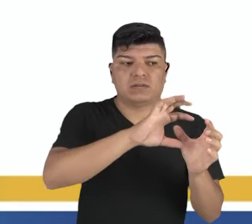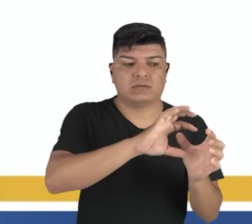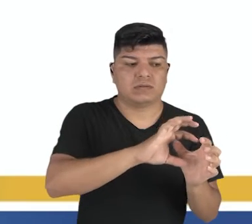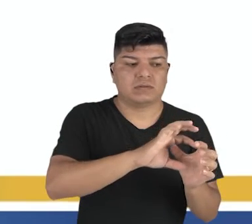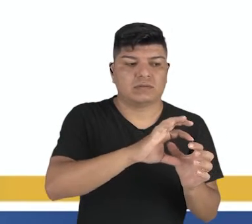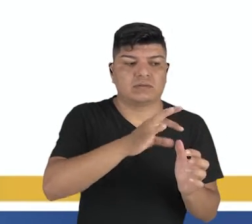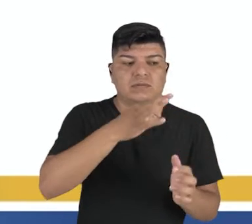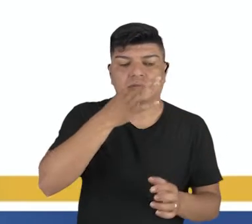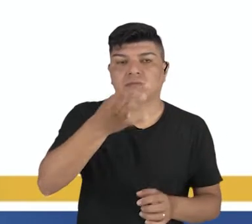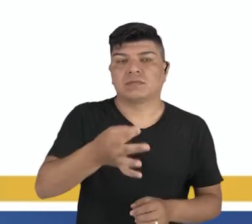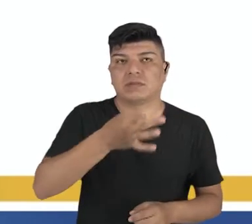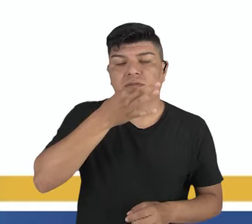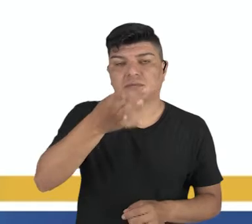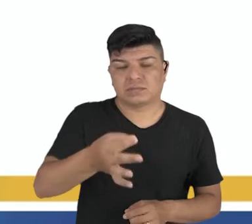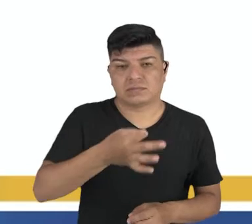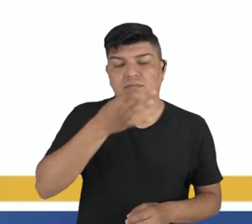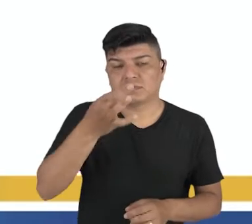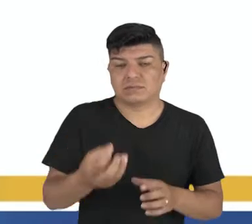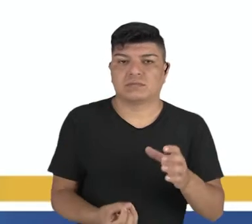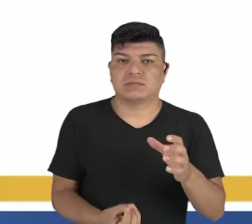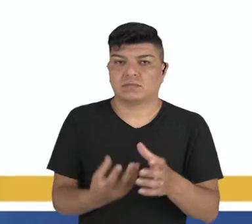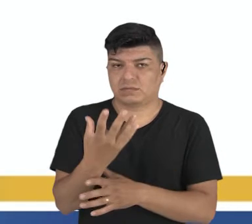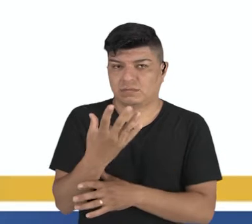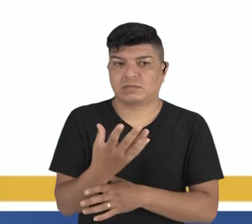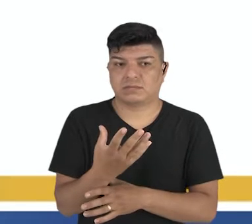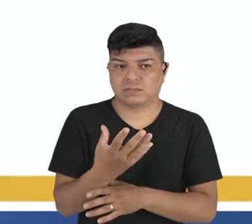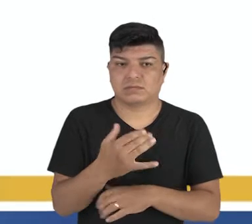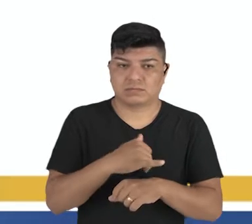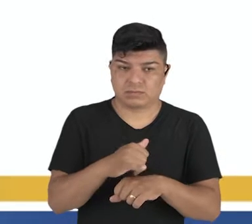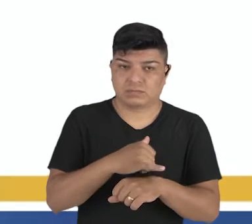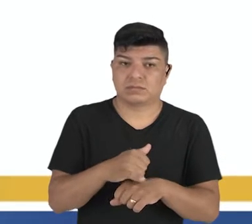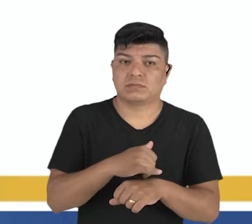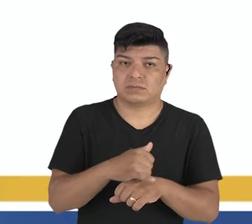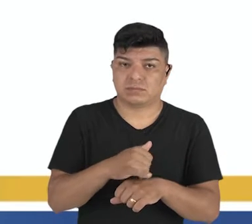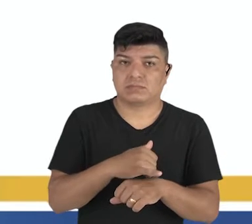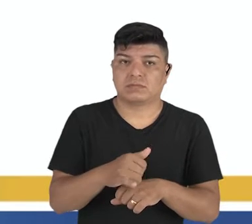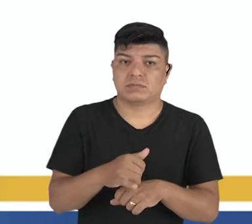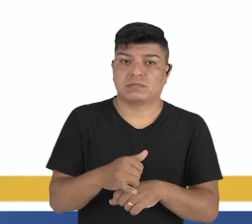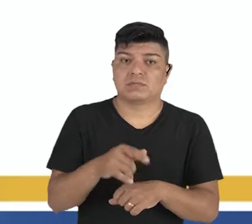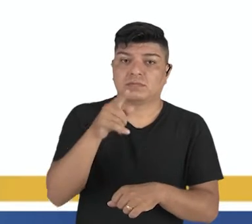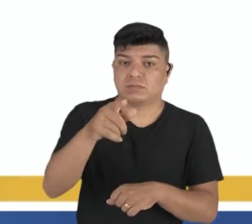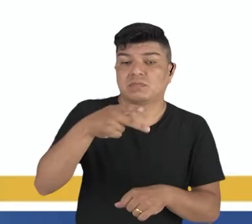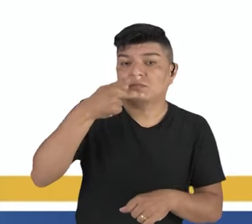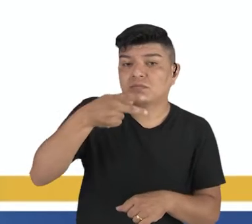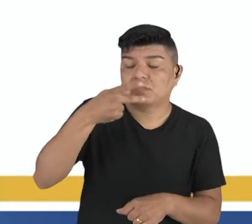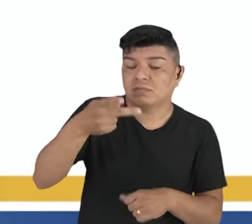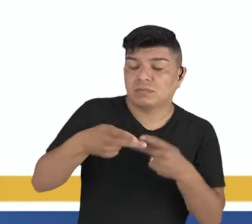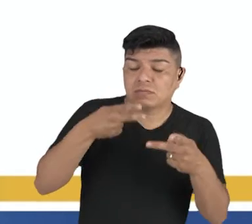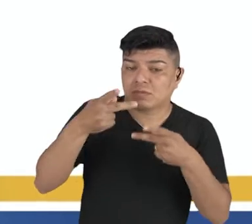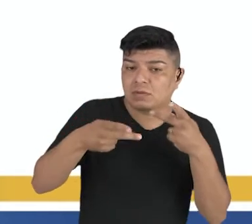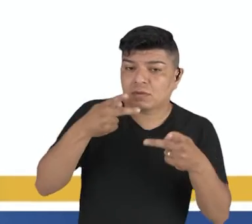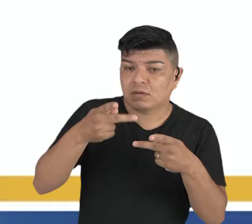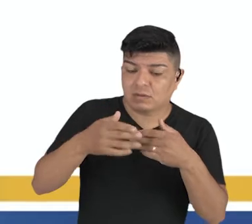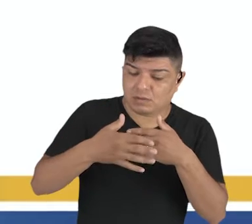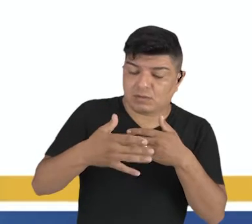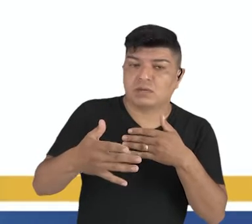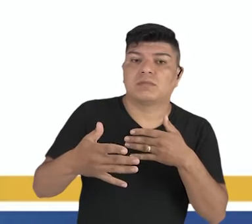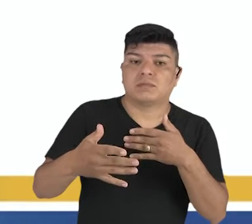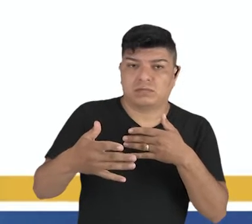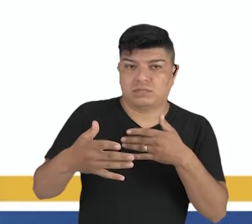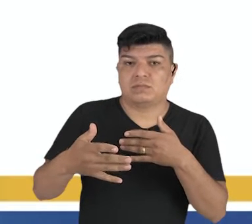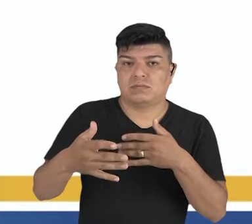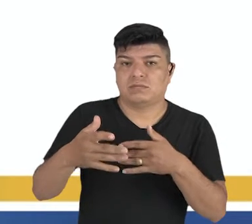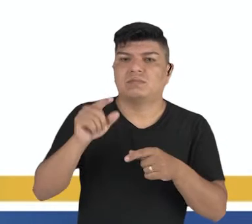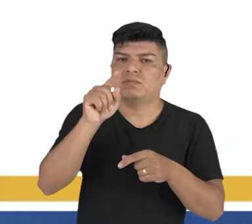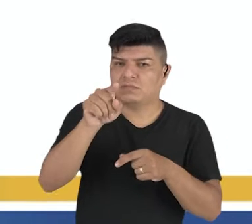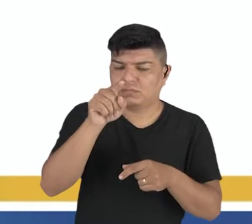dá, por exemplo, formada por dados estatísticos. Você falou uma coisa e embasou a partir de dados estatísticos.